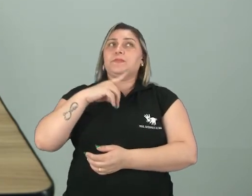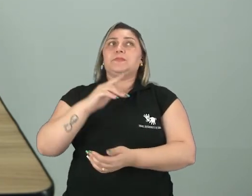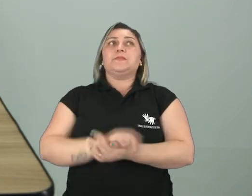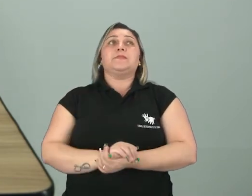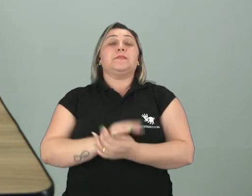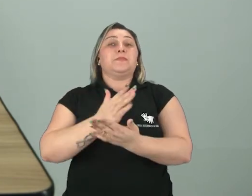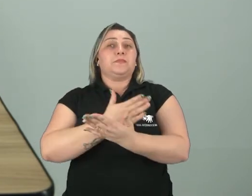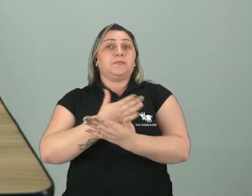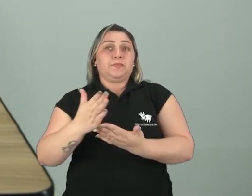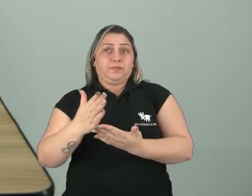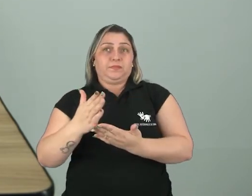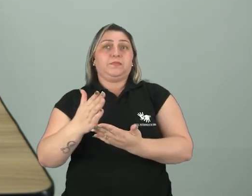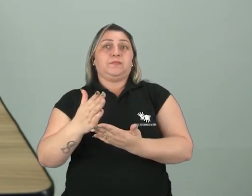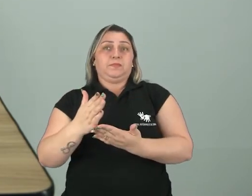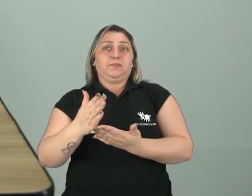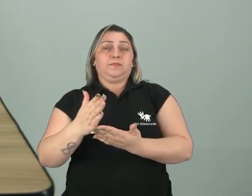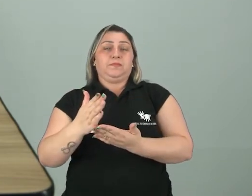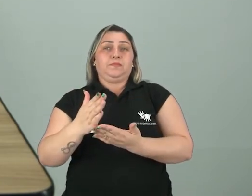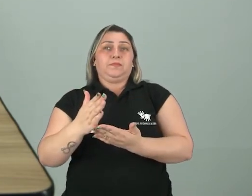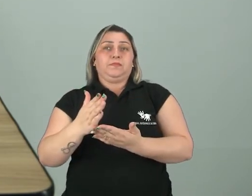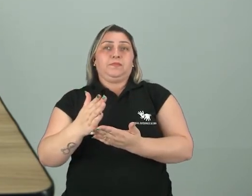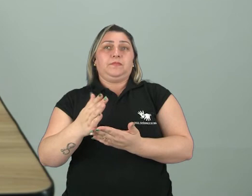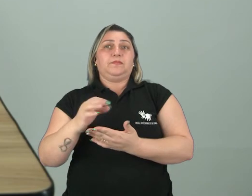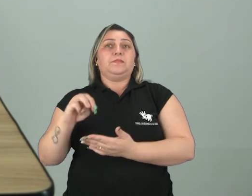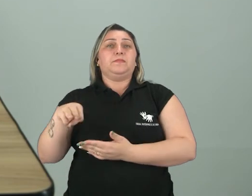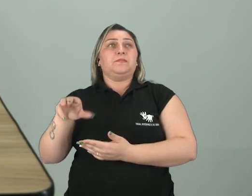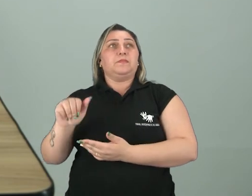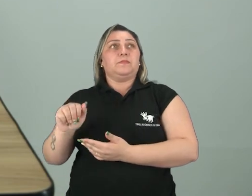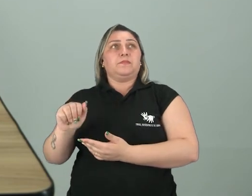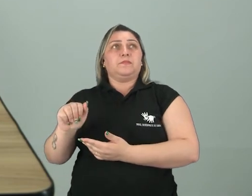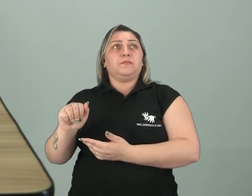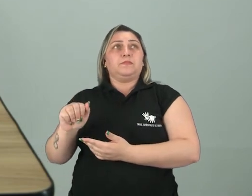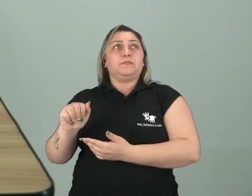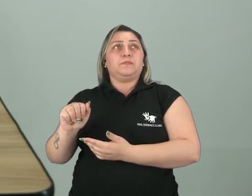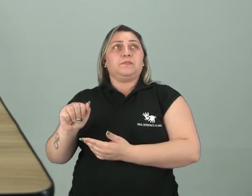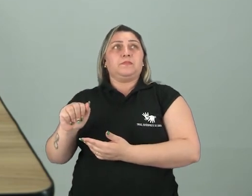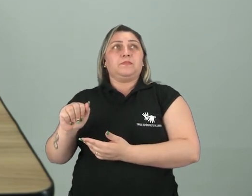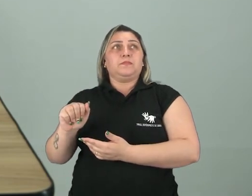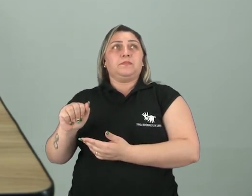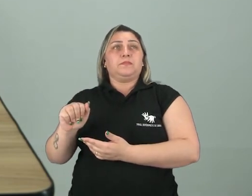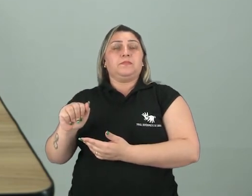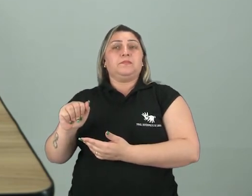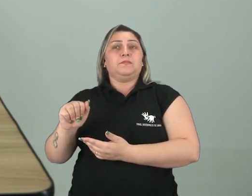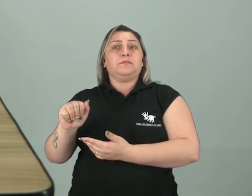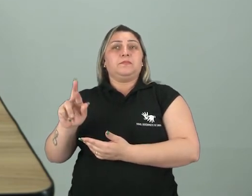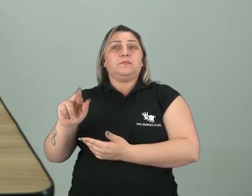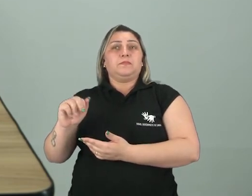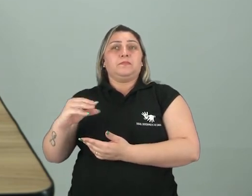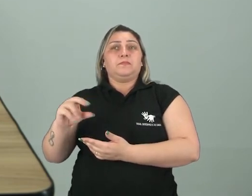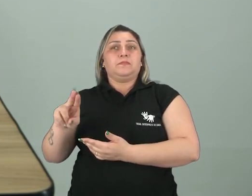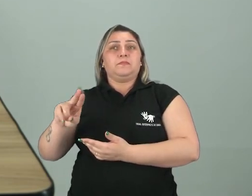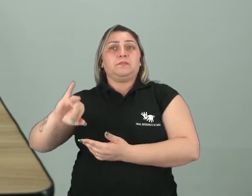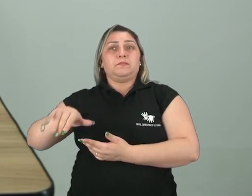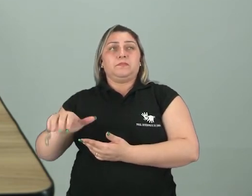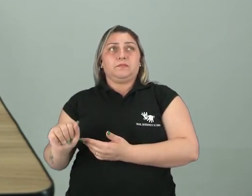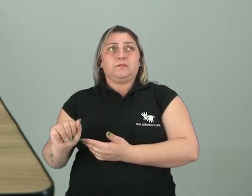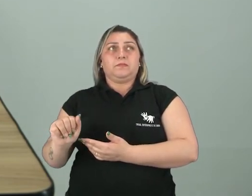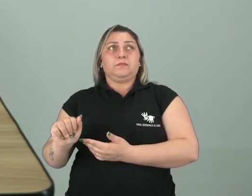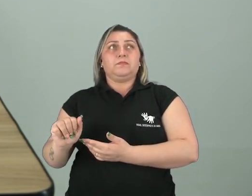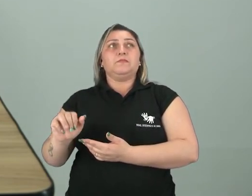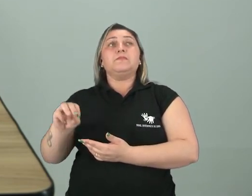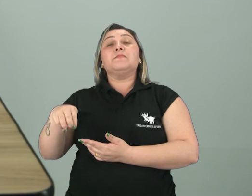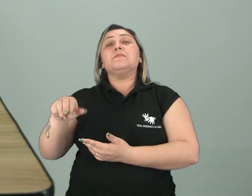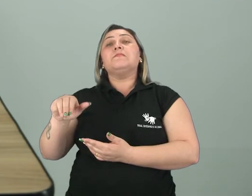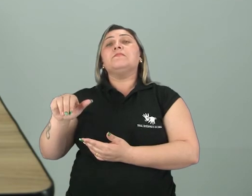sons iniciais ma da palavra maracujá na